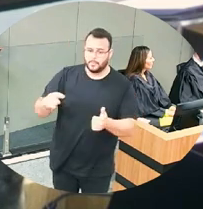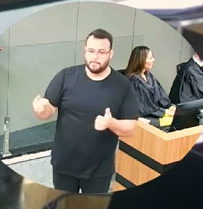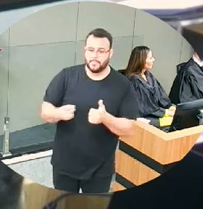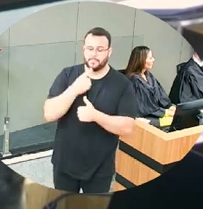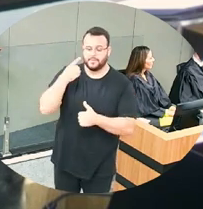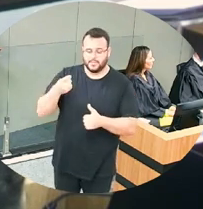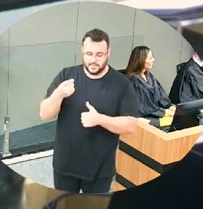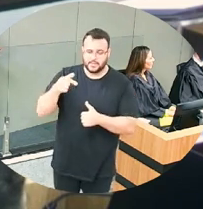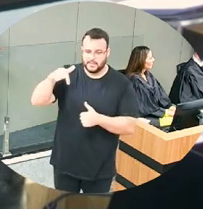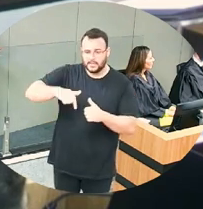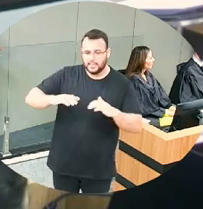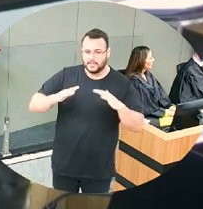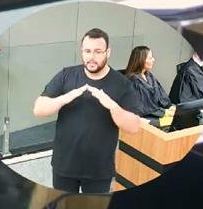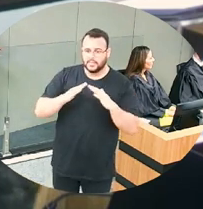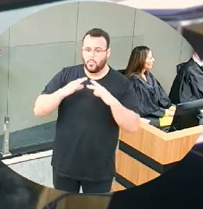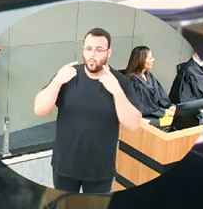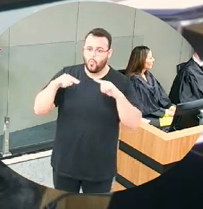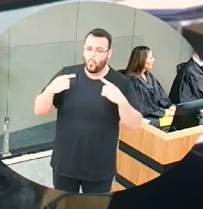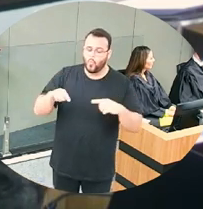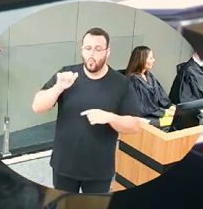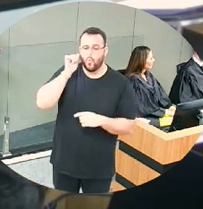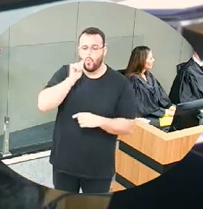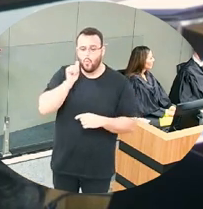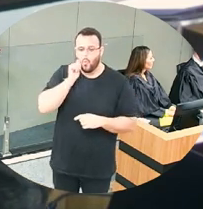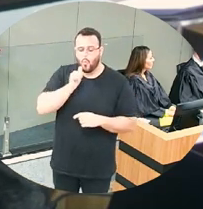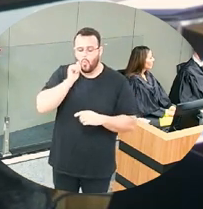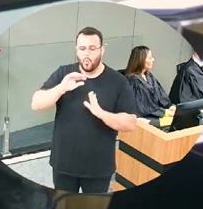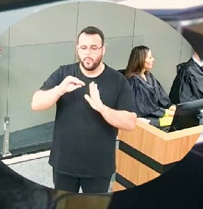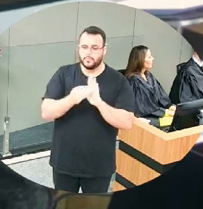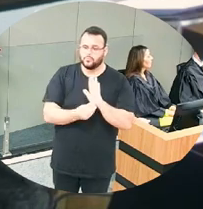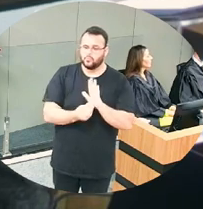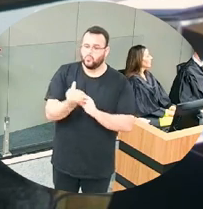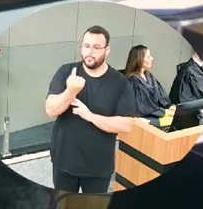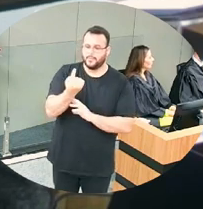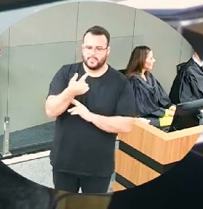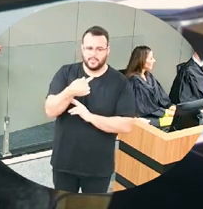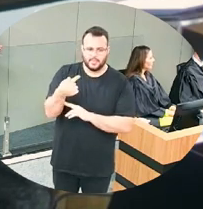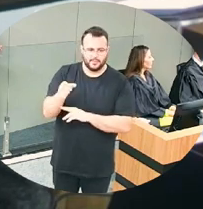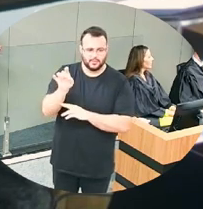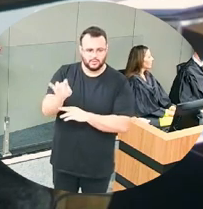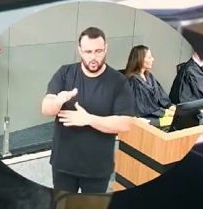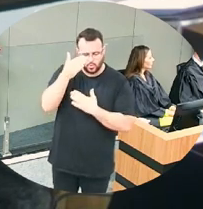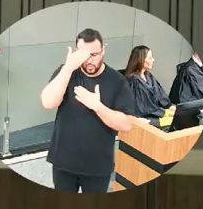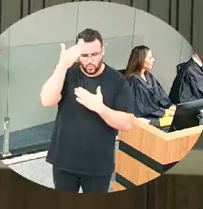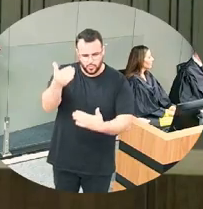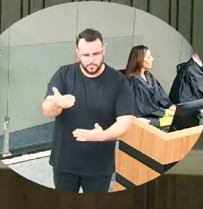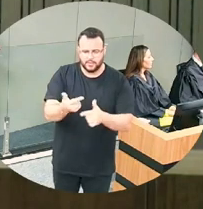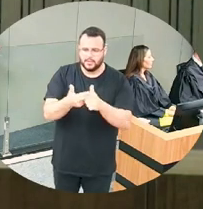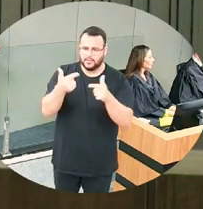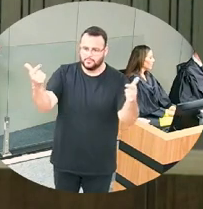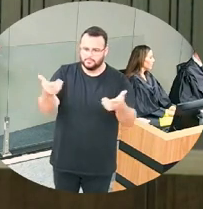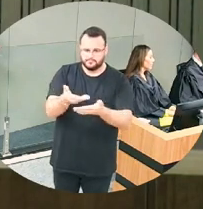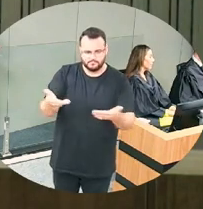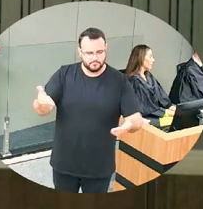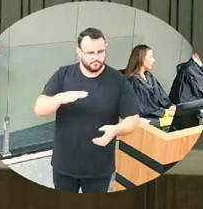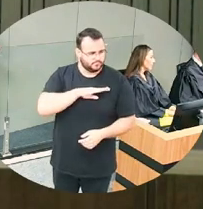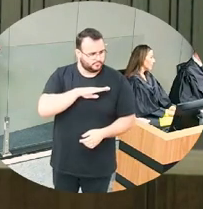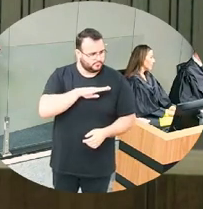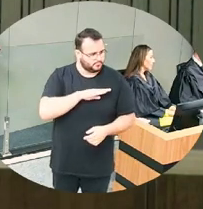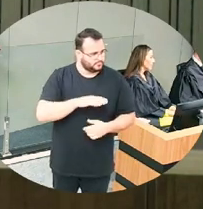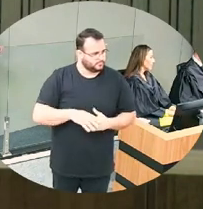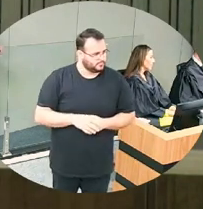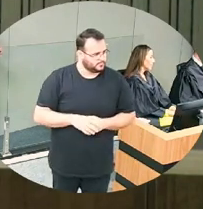primeira vez nesta casa a ouvidoria da mulher instituída faz apenas uma semana obrigado e muita sorte meus